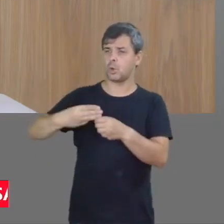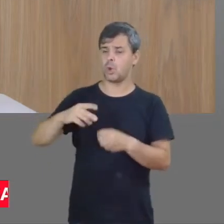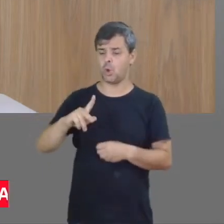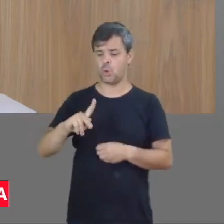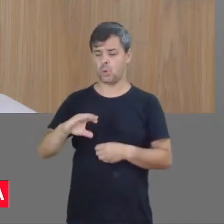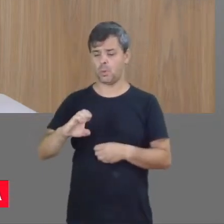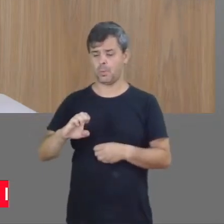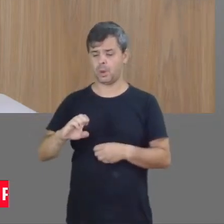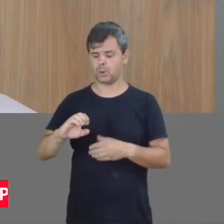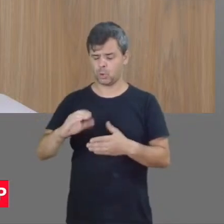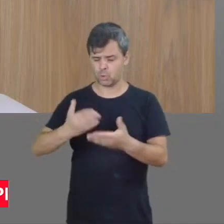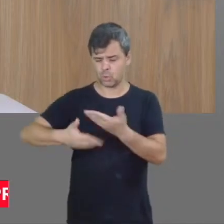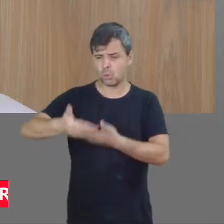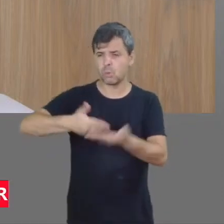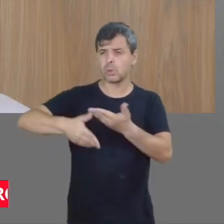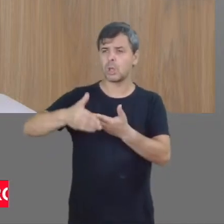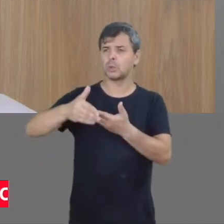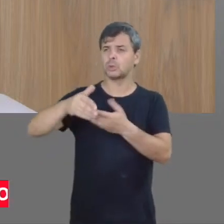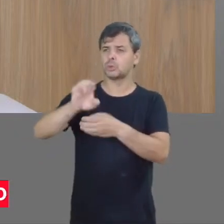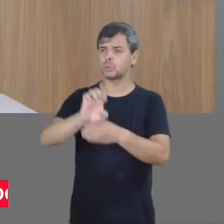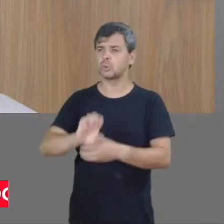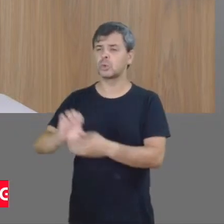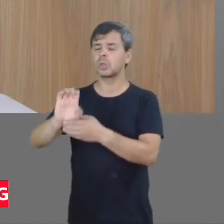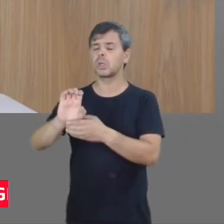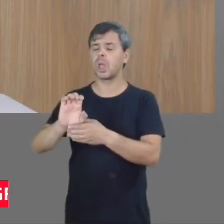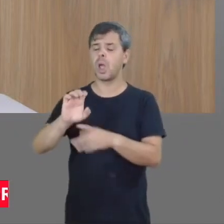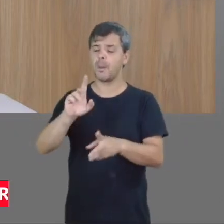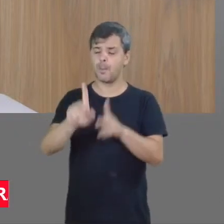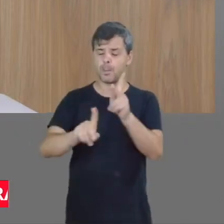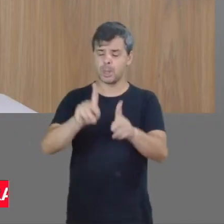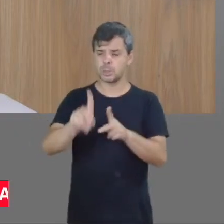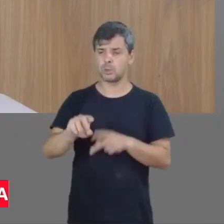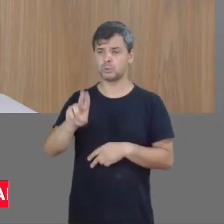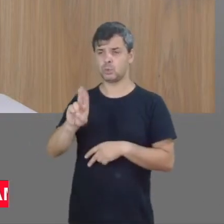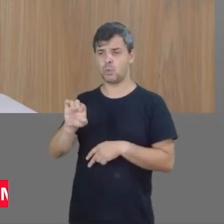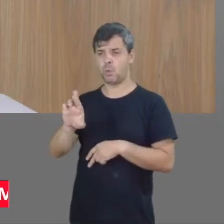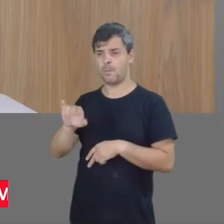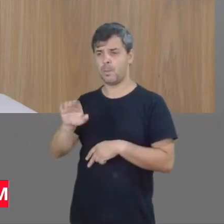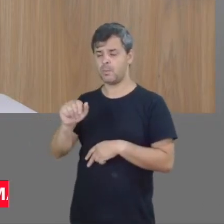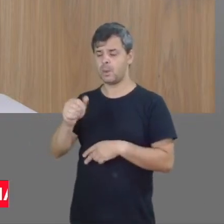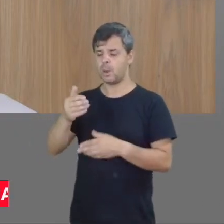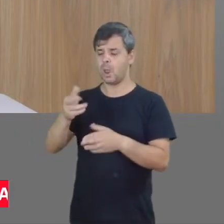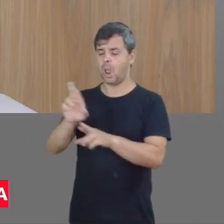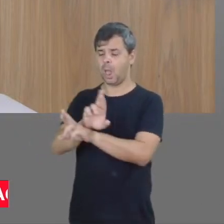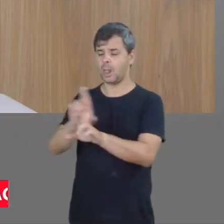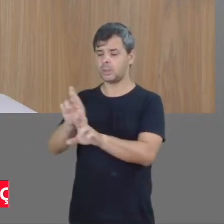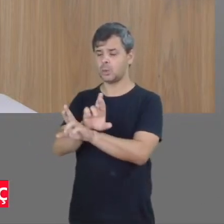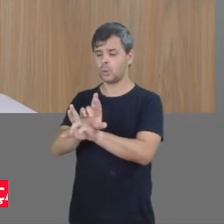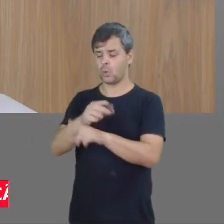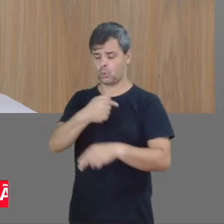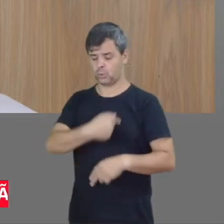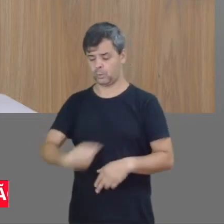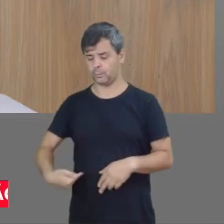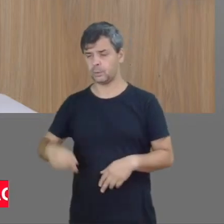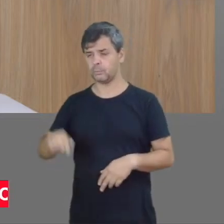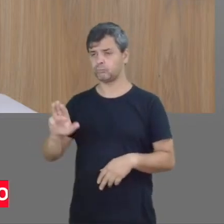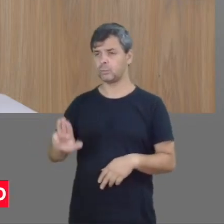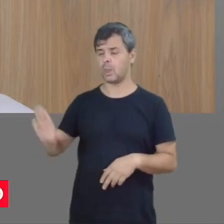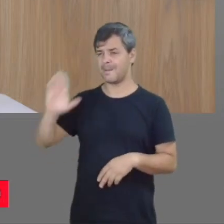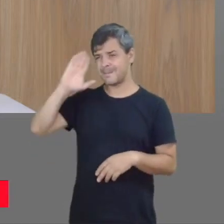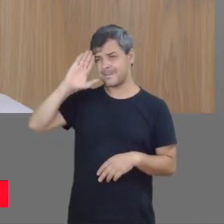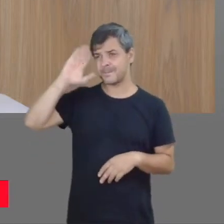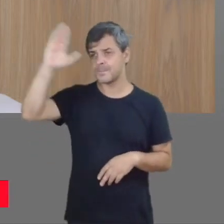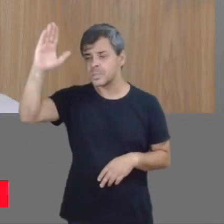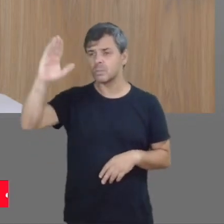Pacto Federativo. O que a população de Uberlândia pode esperar dessa relação com o governo federal e também quais são as